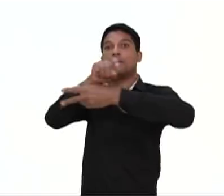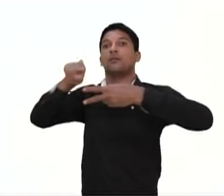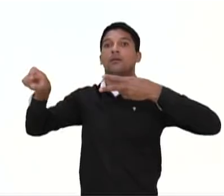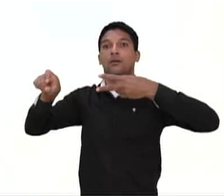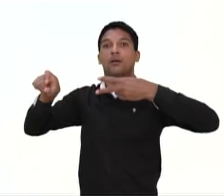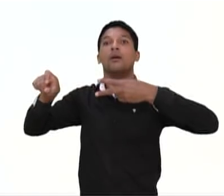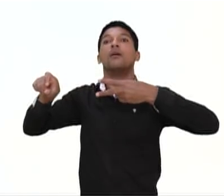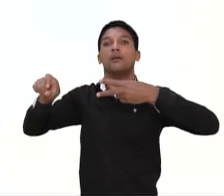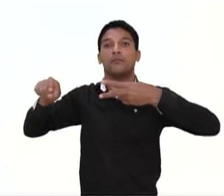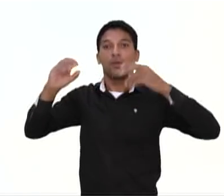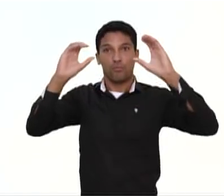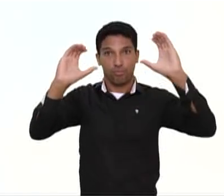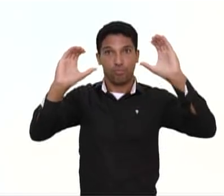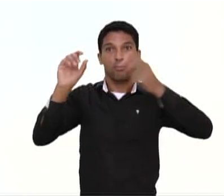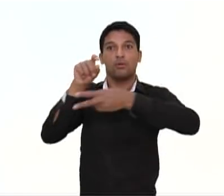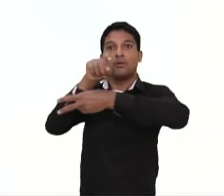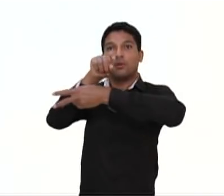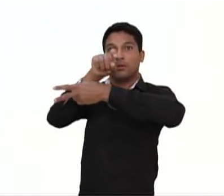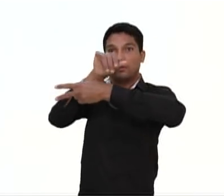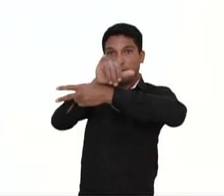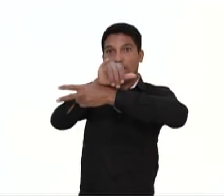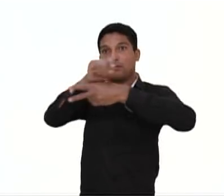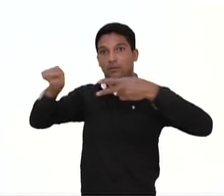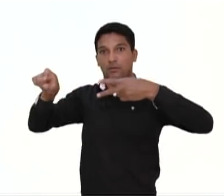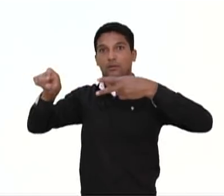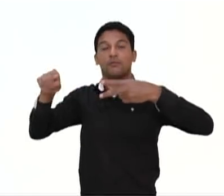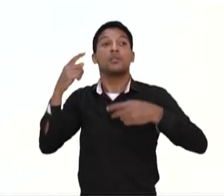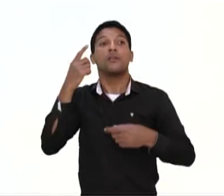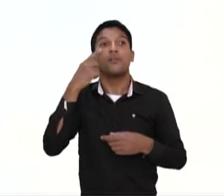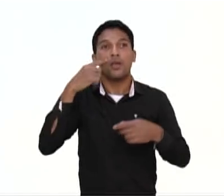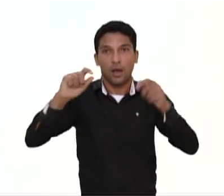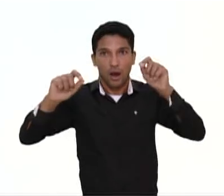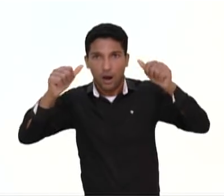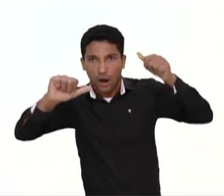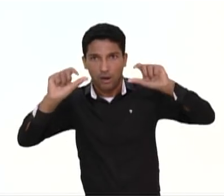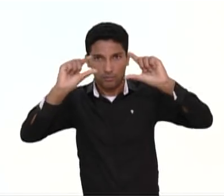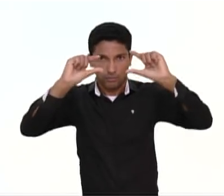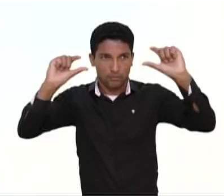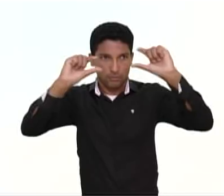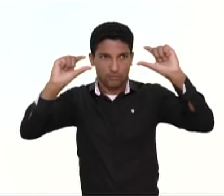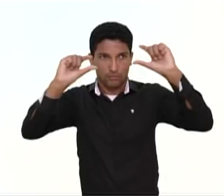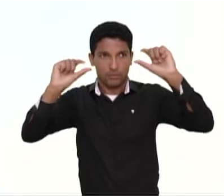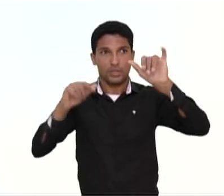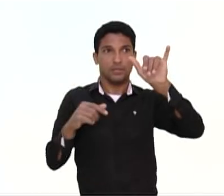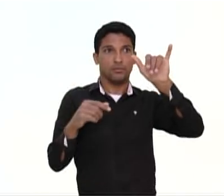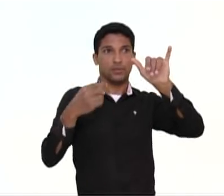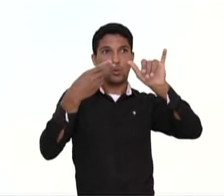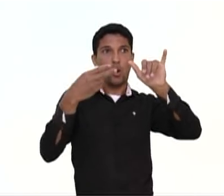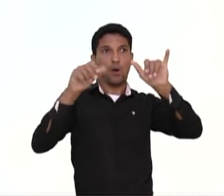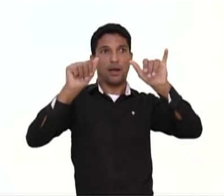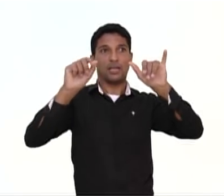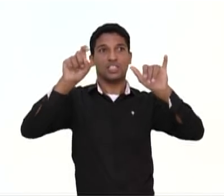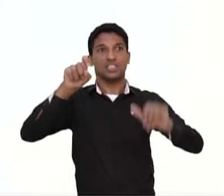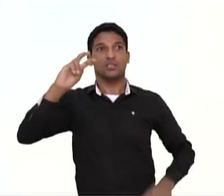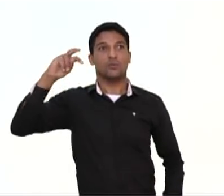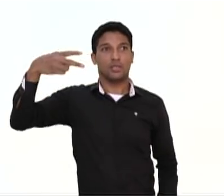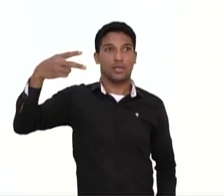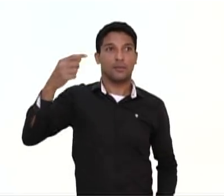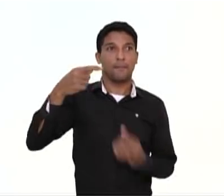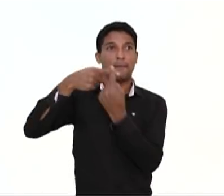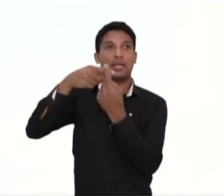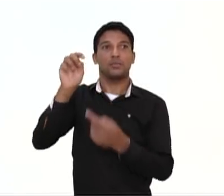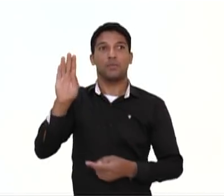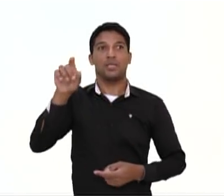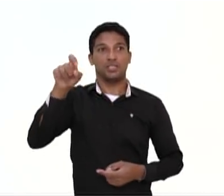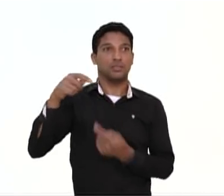mais bx mais c, podemos afirmar o quê? Então, você vai ter que juntar se a parábola tem concavidade voltada para cima ou para